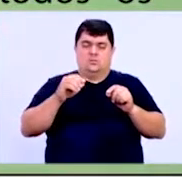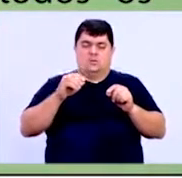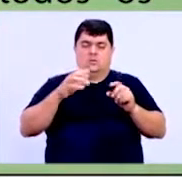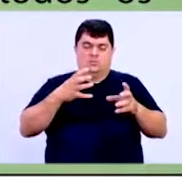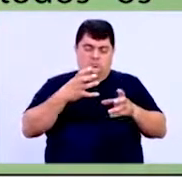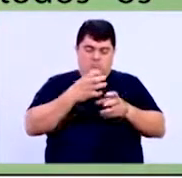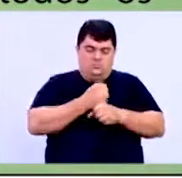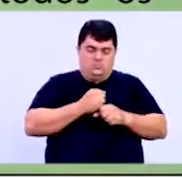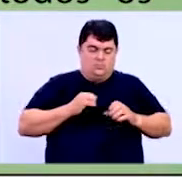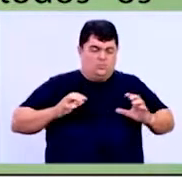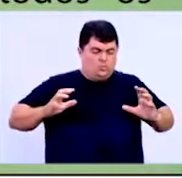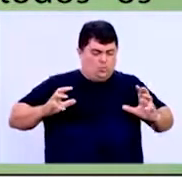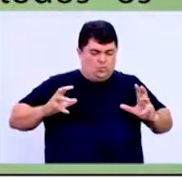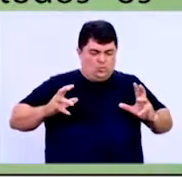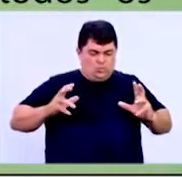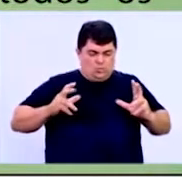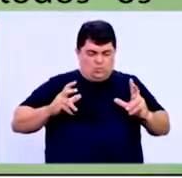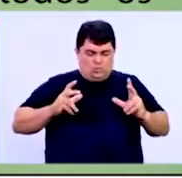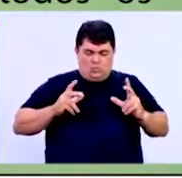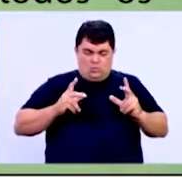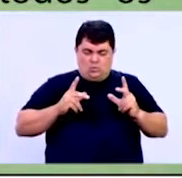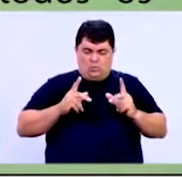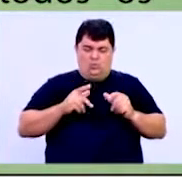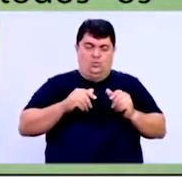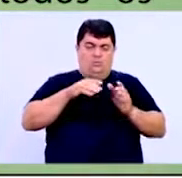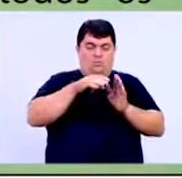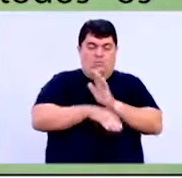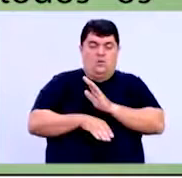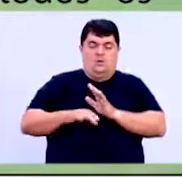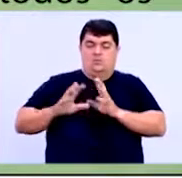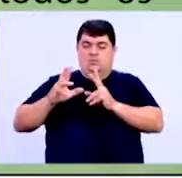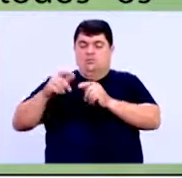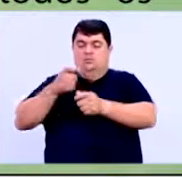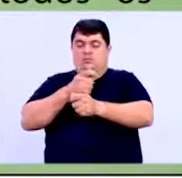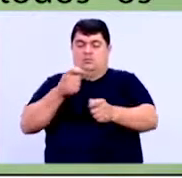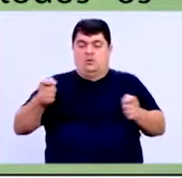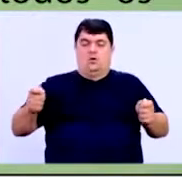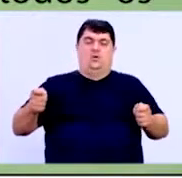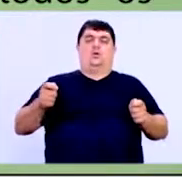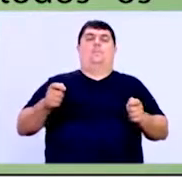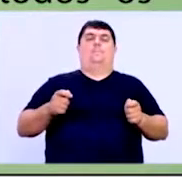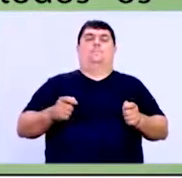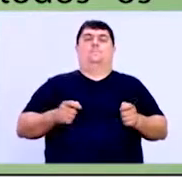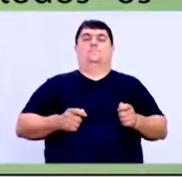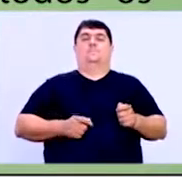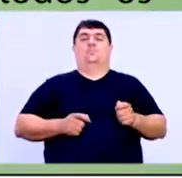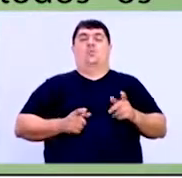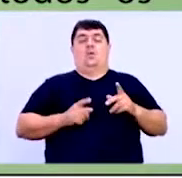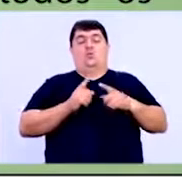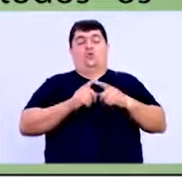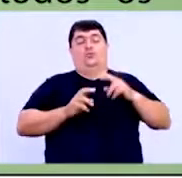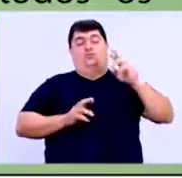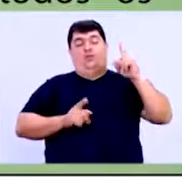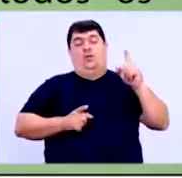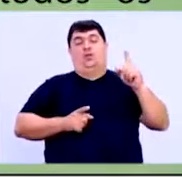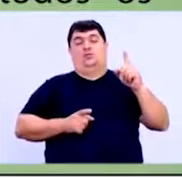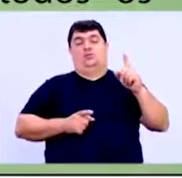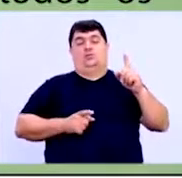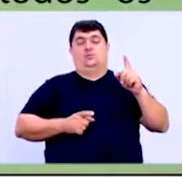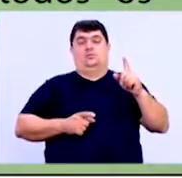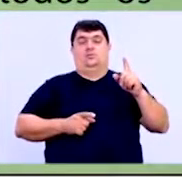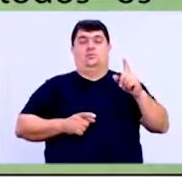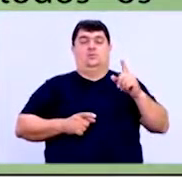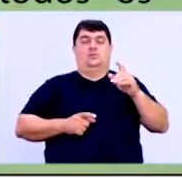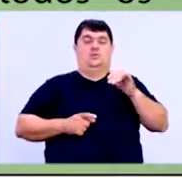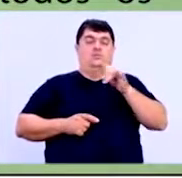os recebimentos menos todas as saídas de caixa. Então, ele está falando, a diferença agora do período